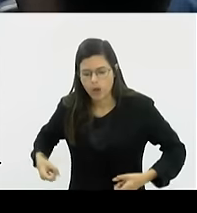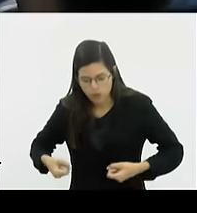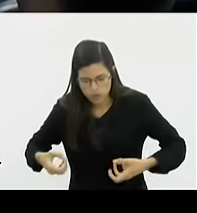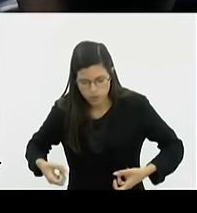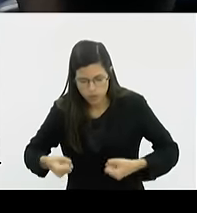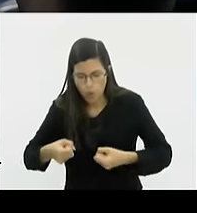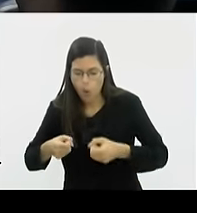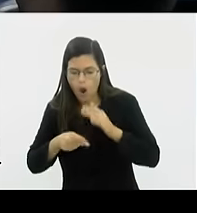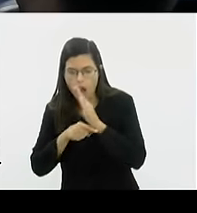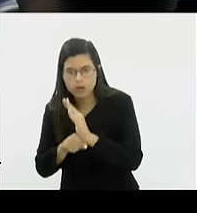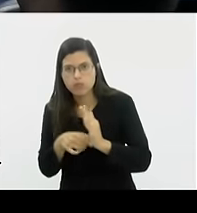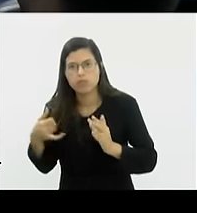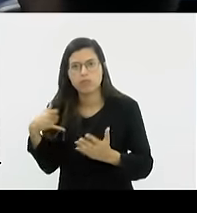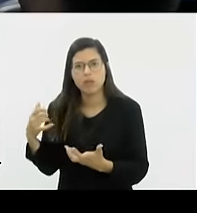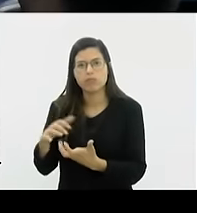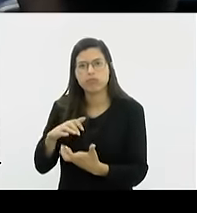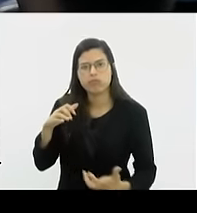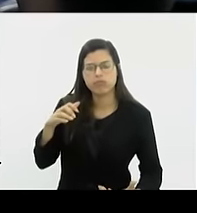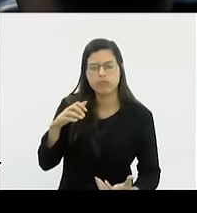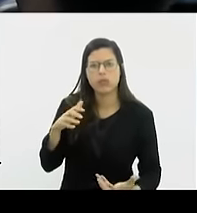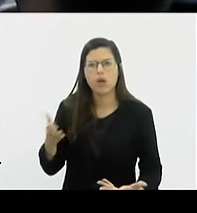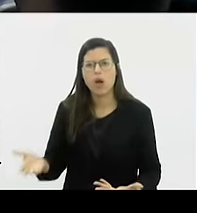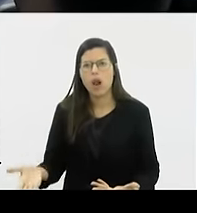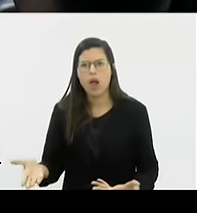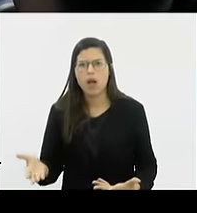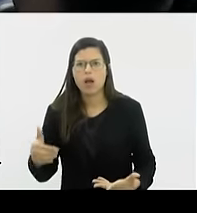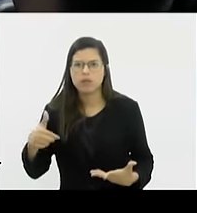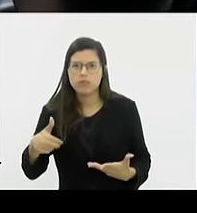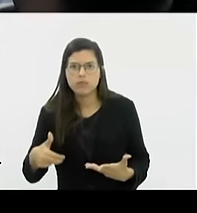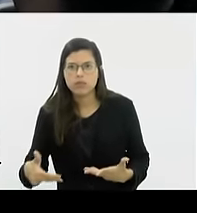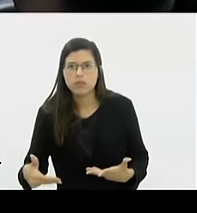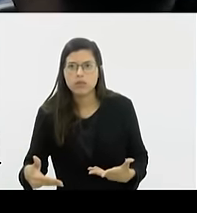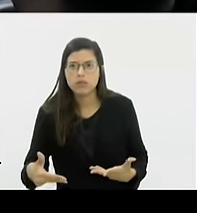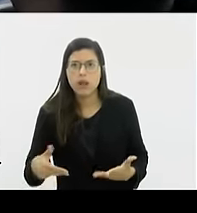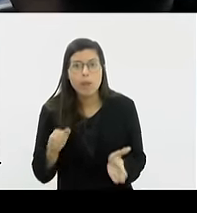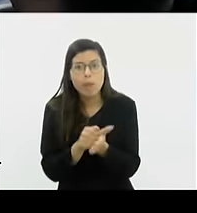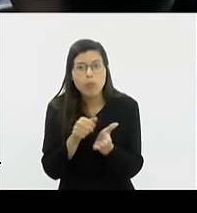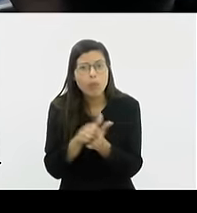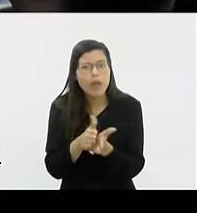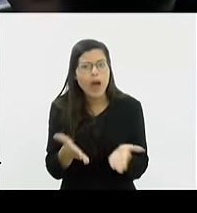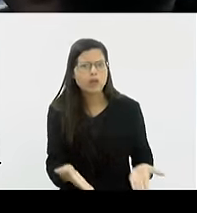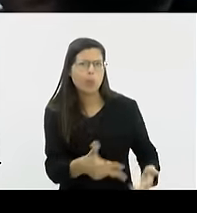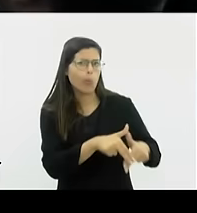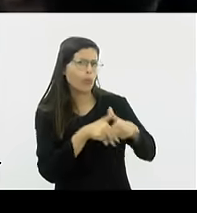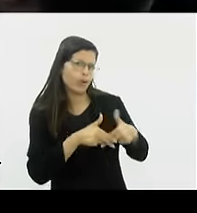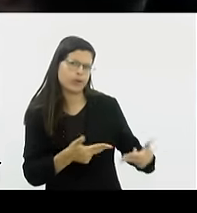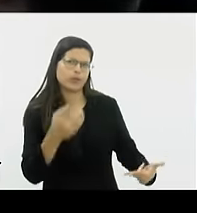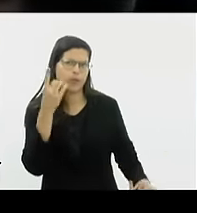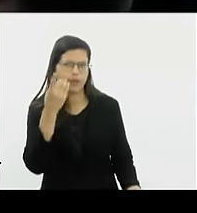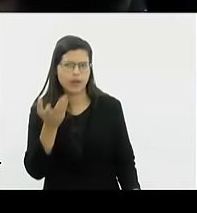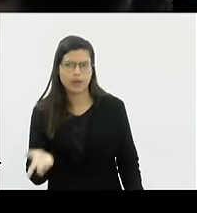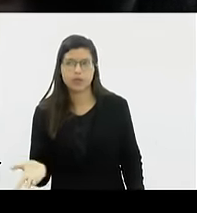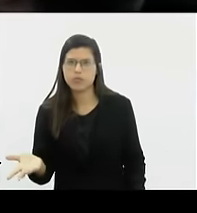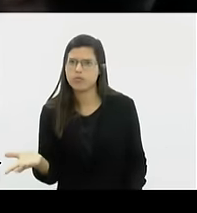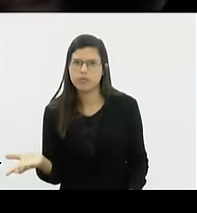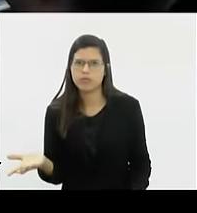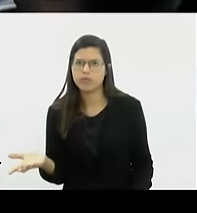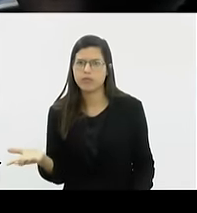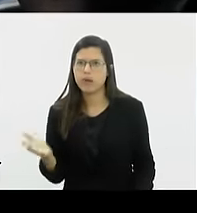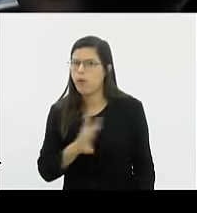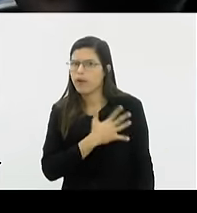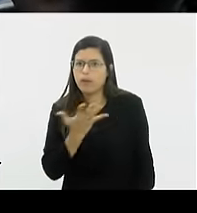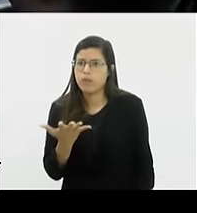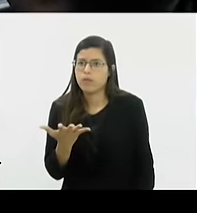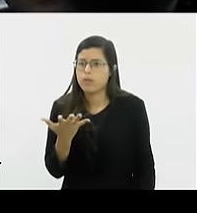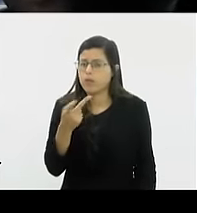senhora a descer do carro. Descer do carro, botar no andador. E o cara foi multado por causa disso, deputado Dionísio. É surreal. Você conta, parece que é